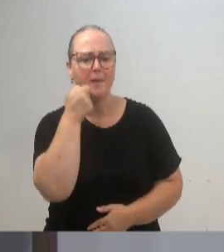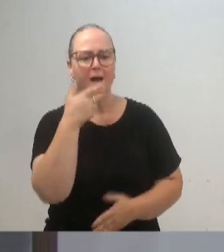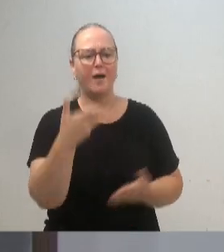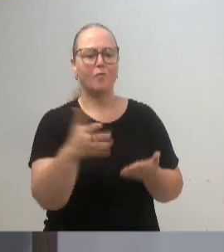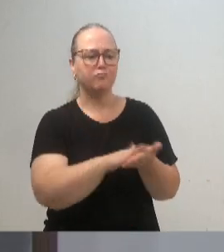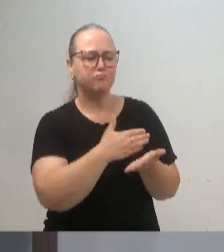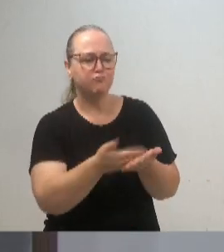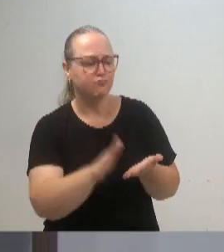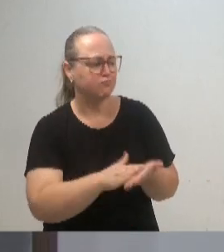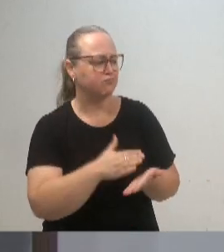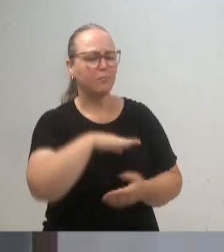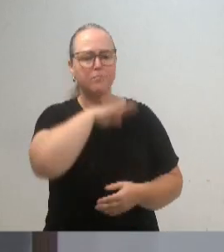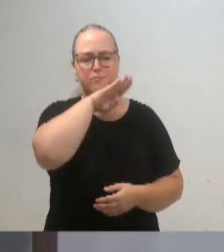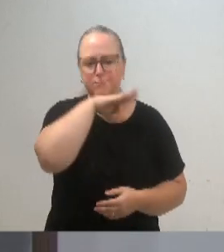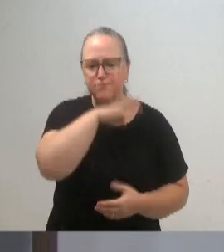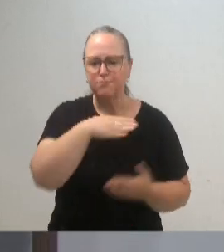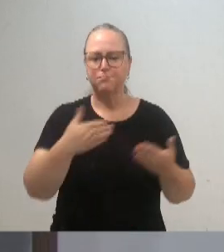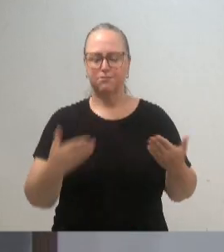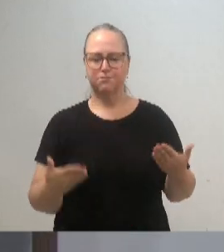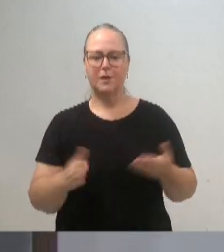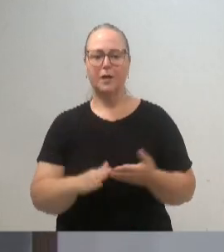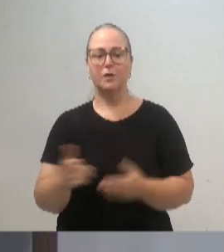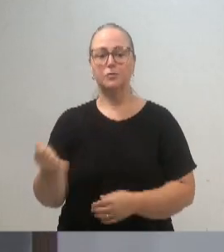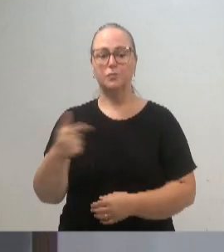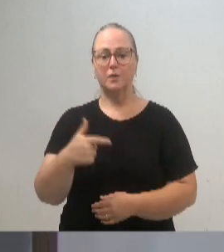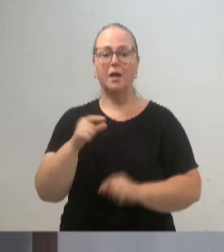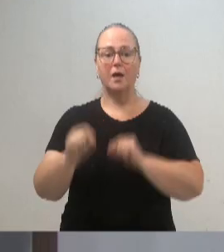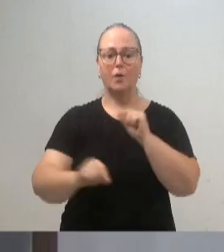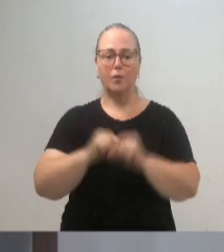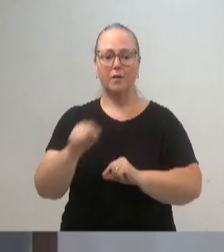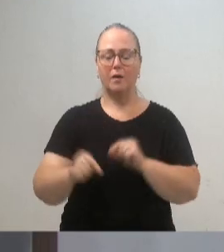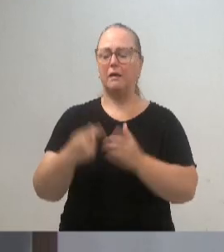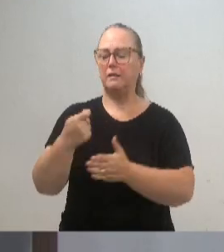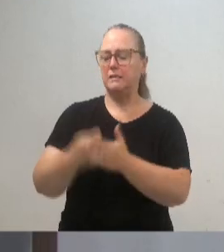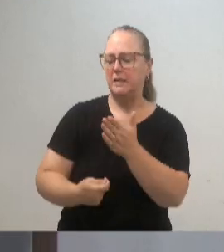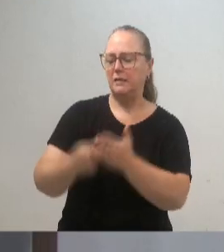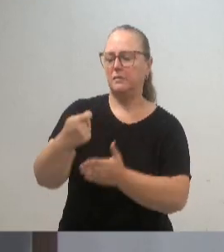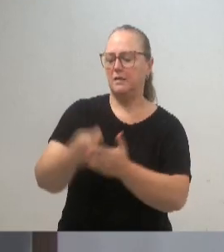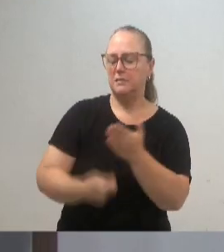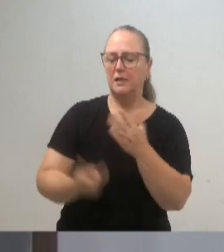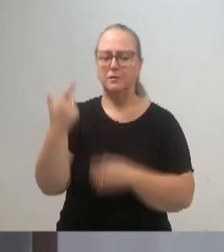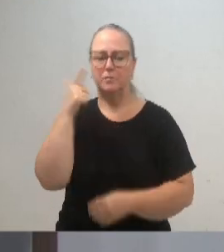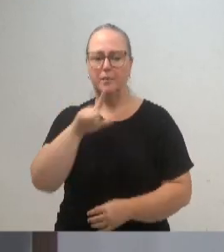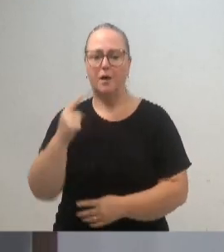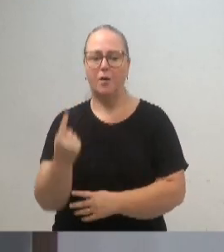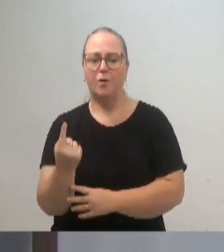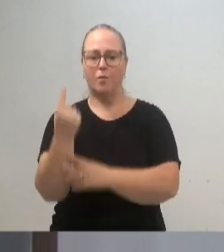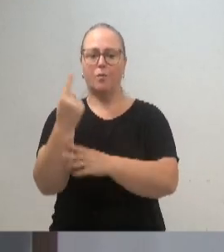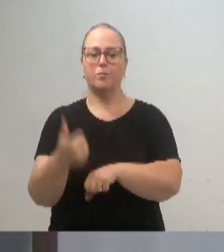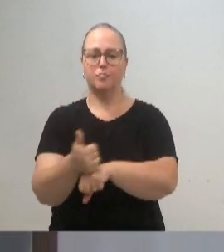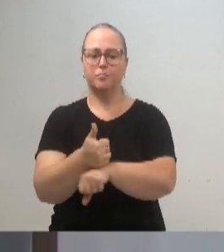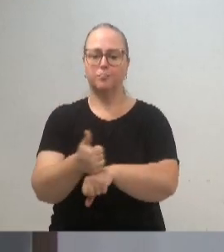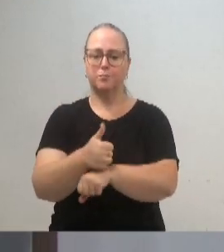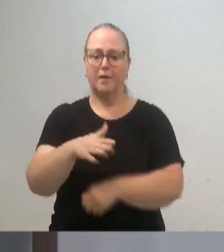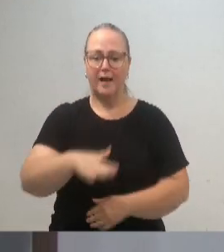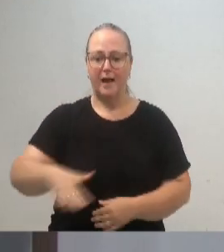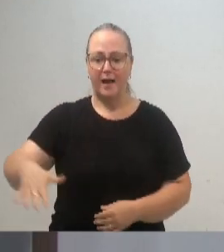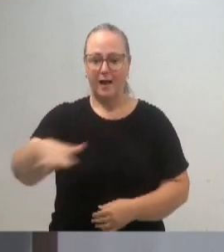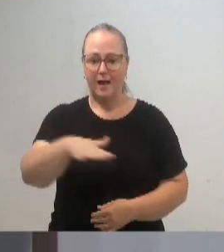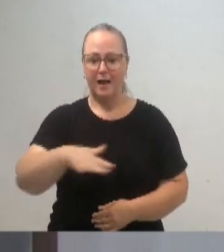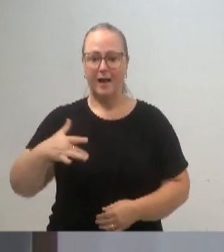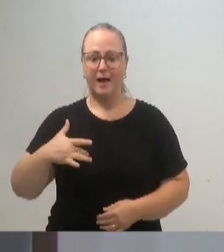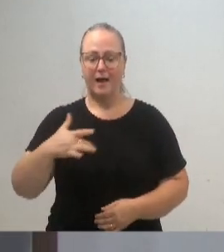no refeitório, ao invés de estar correndo atrás de atestado médico para conseguir um profissional da área da saúde